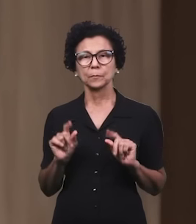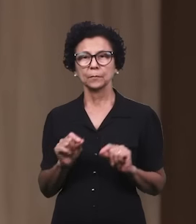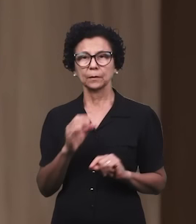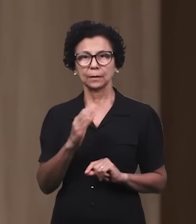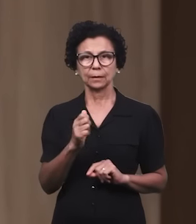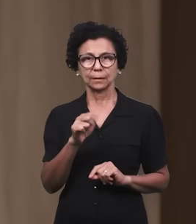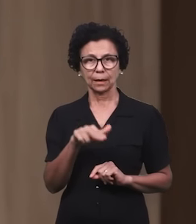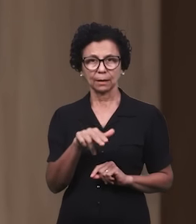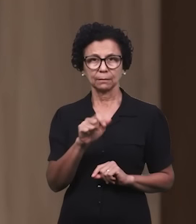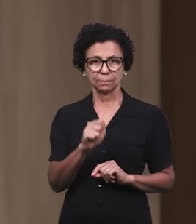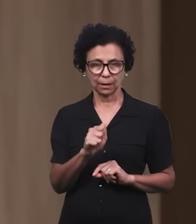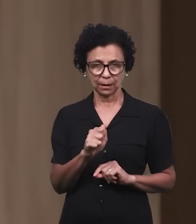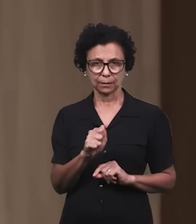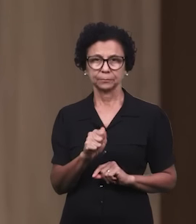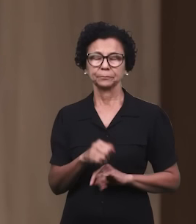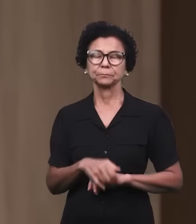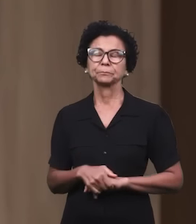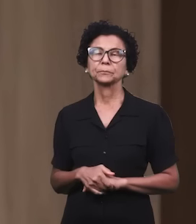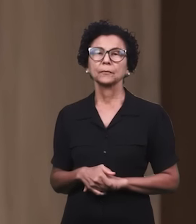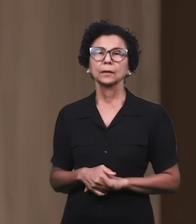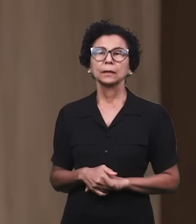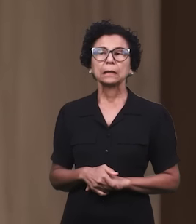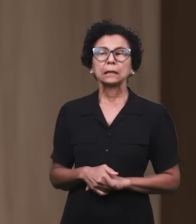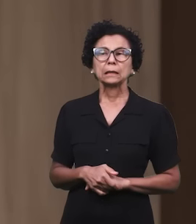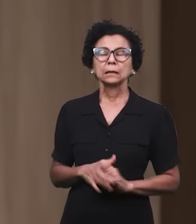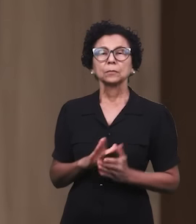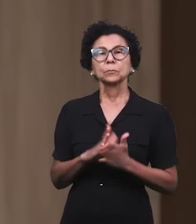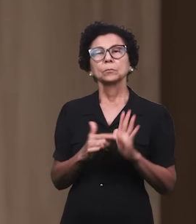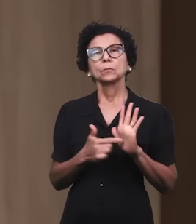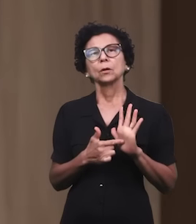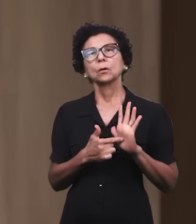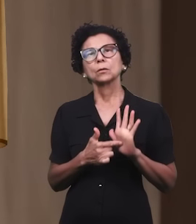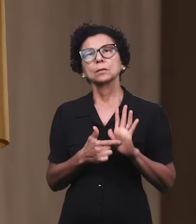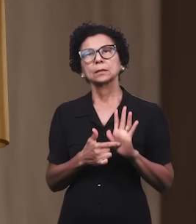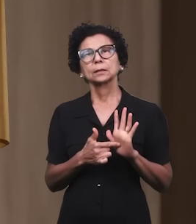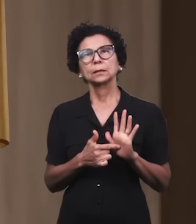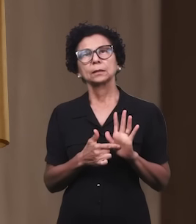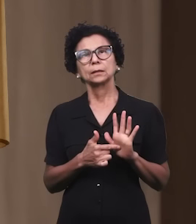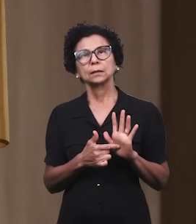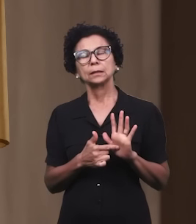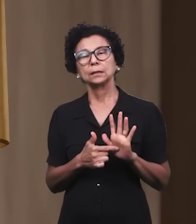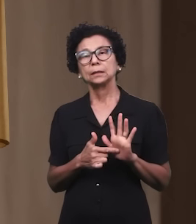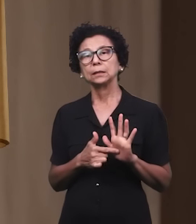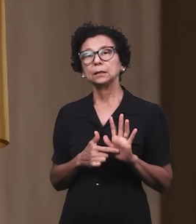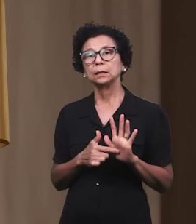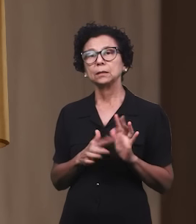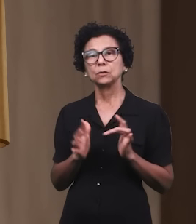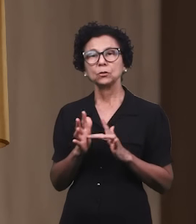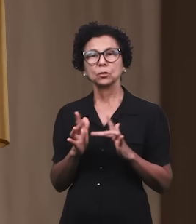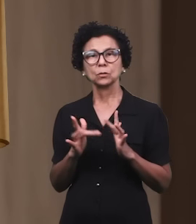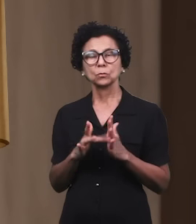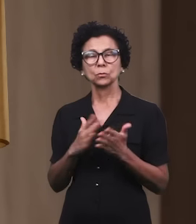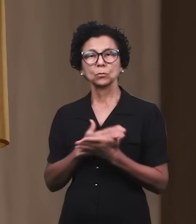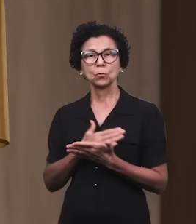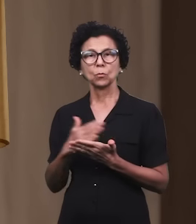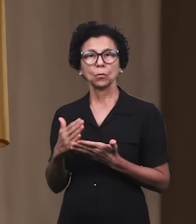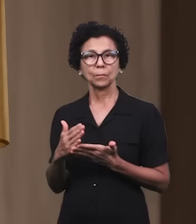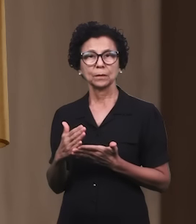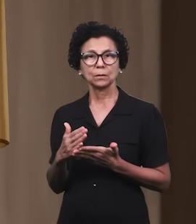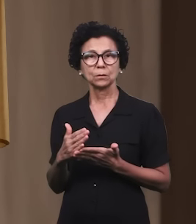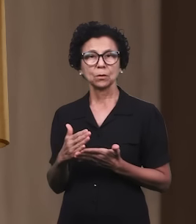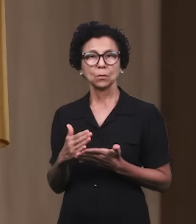a Bíblia, ele fala que esse foi, Jesus principiou assim os